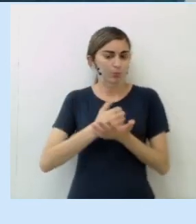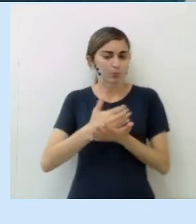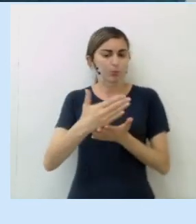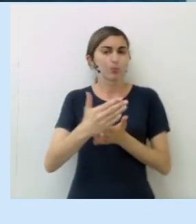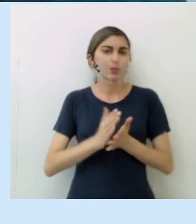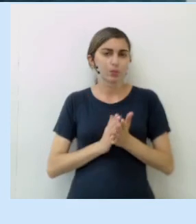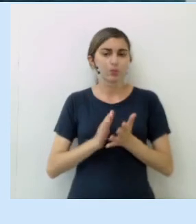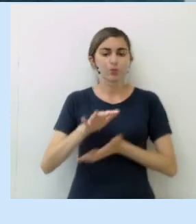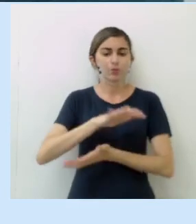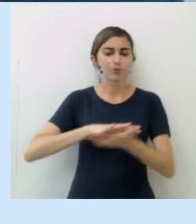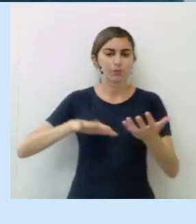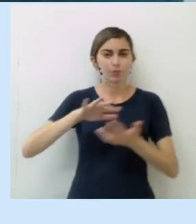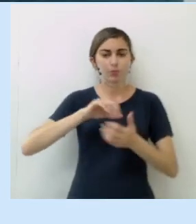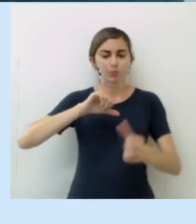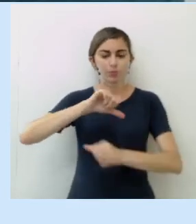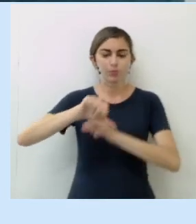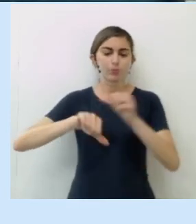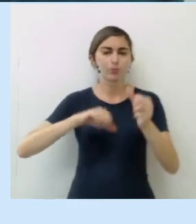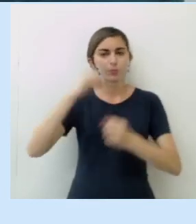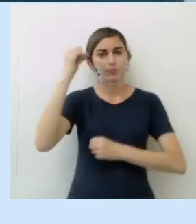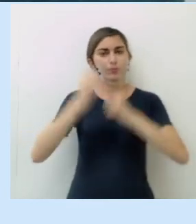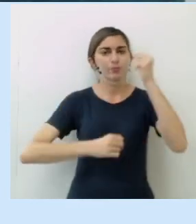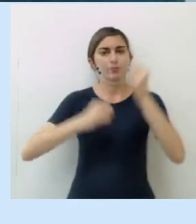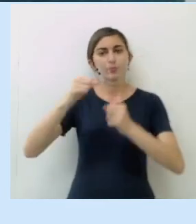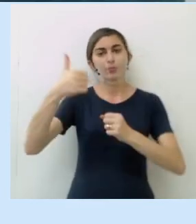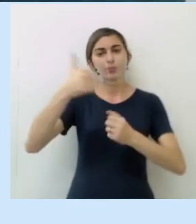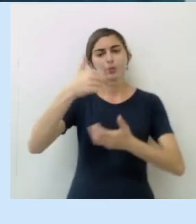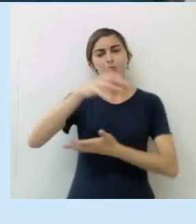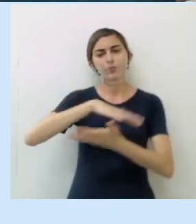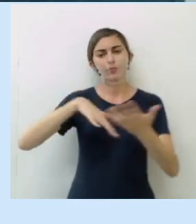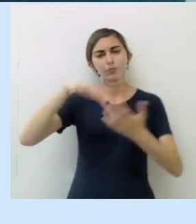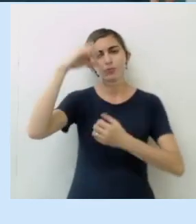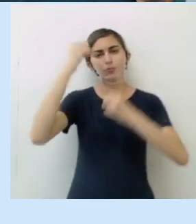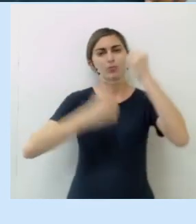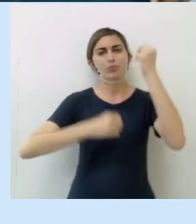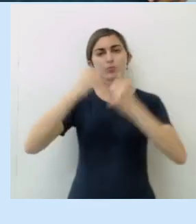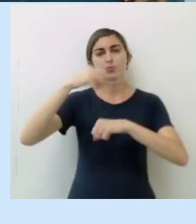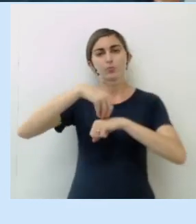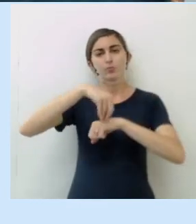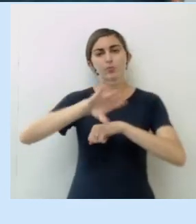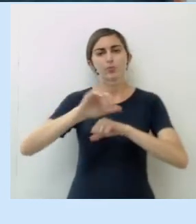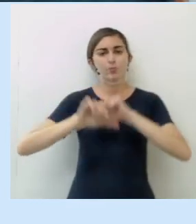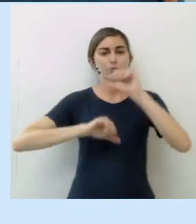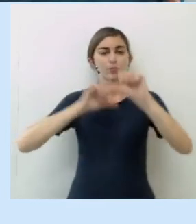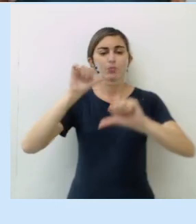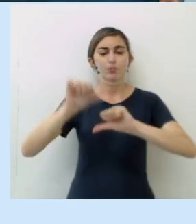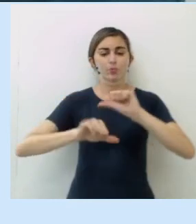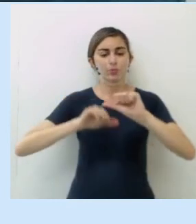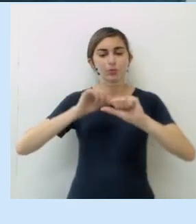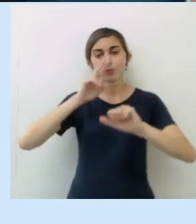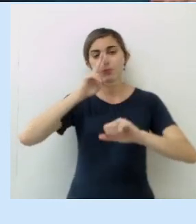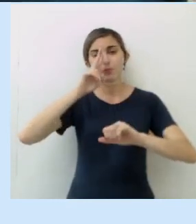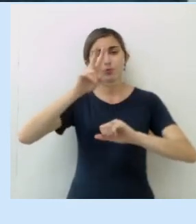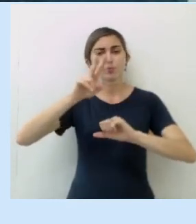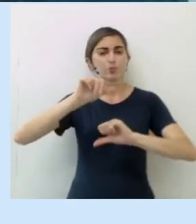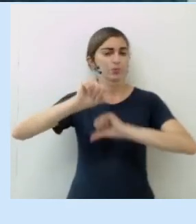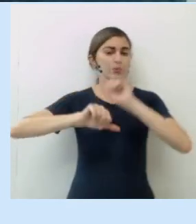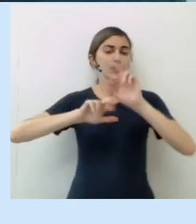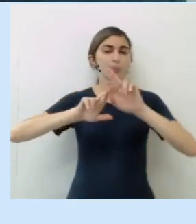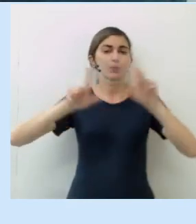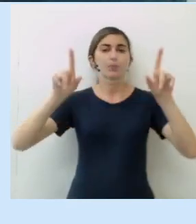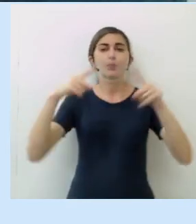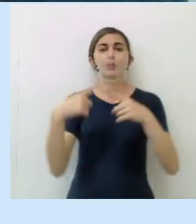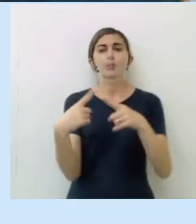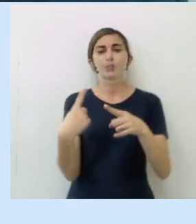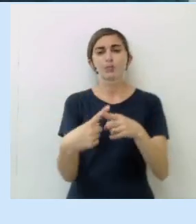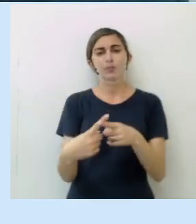essa revolução industrial, a primeira revolução industrial. Então, ela traz uma mudança radical. Por que ela traz essa